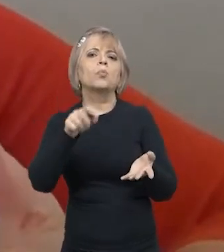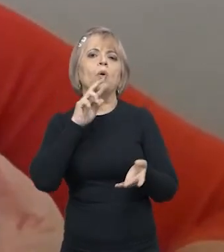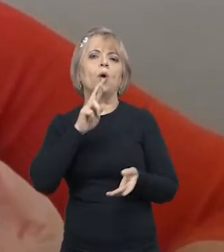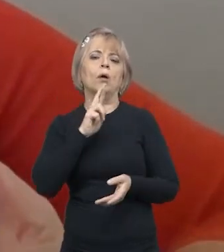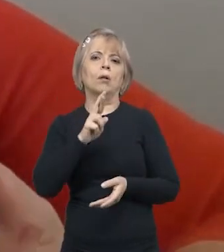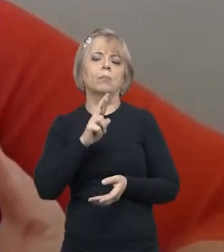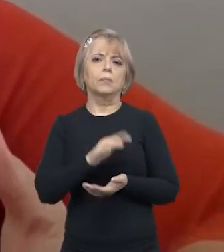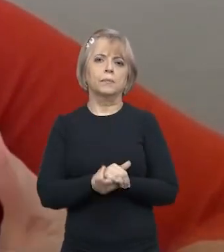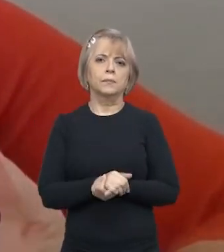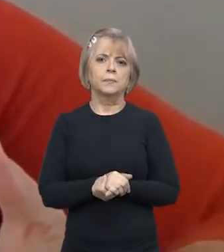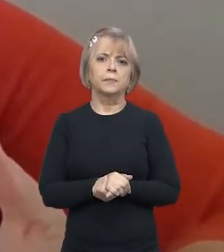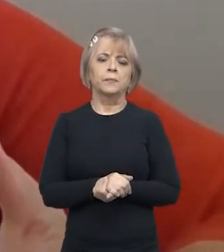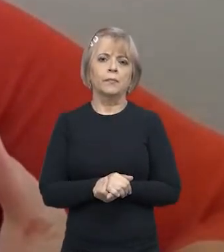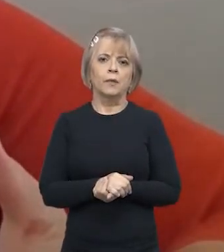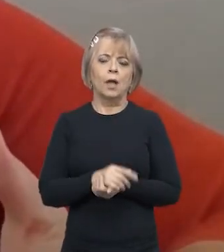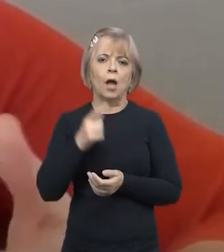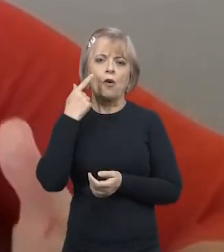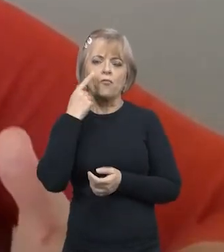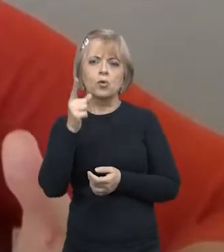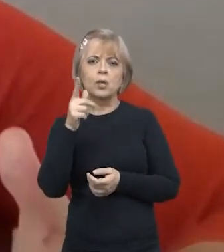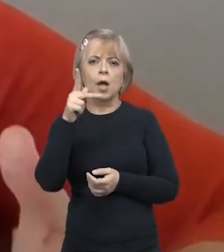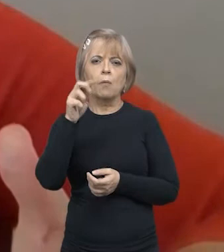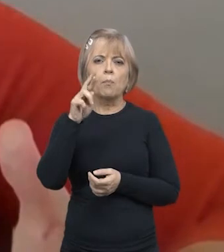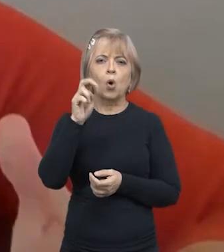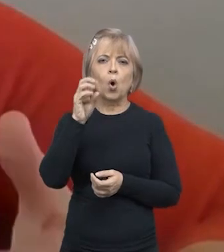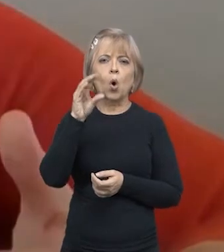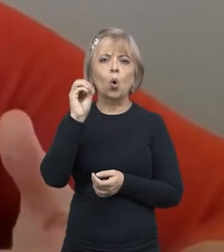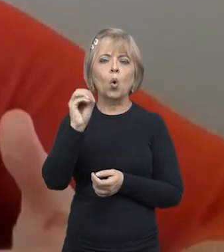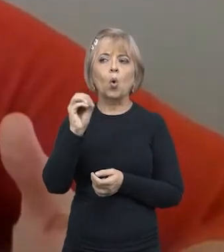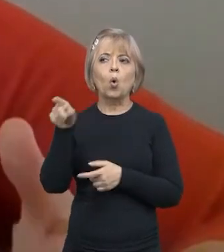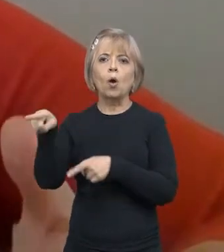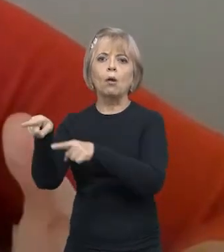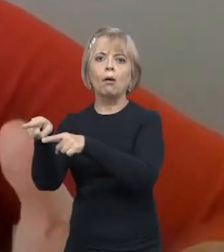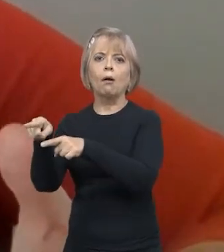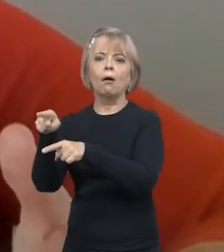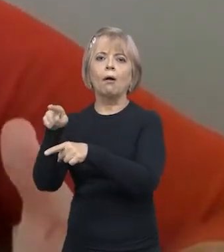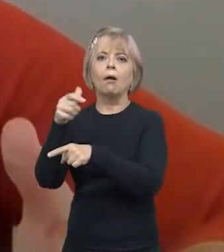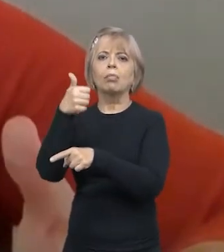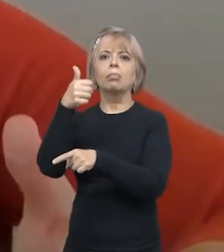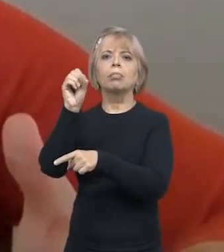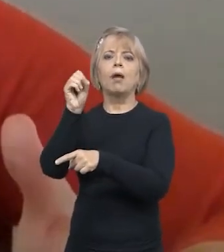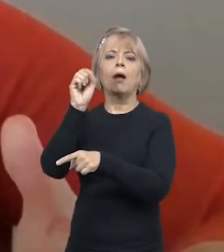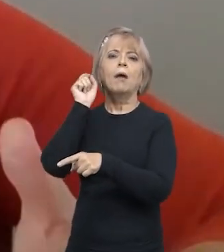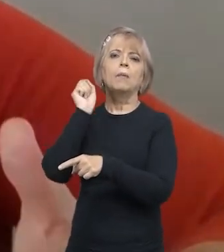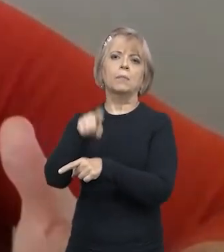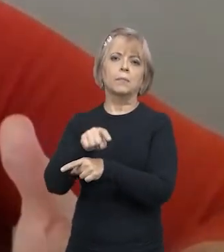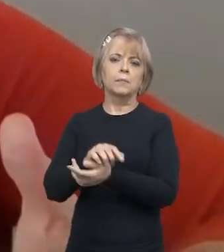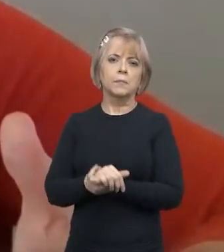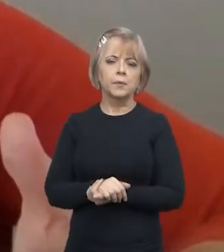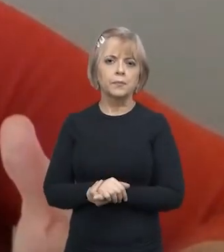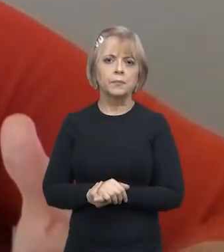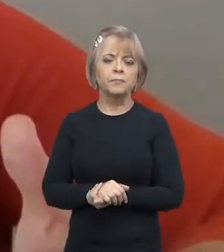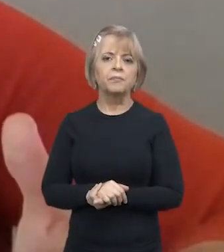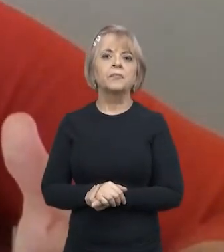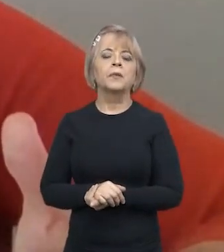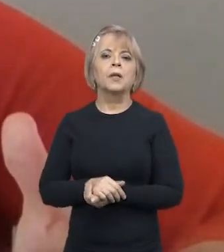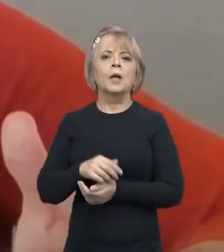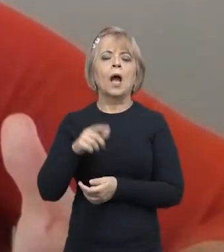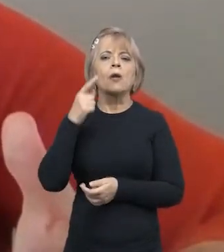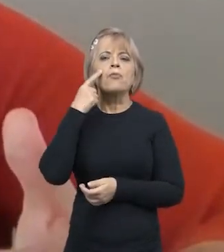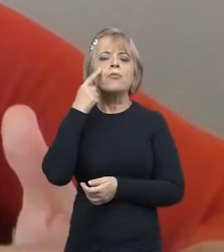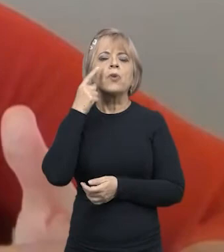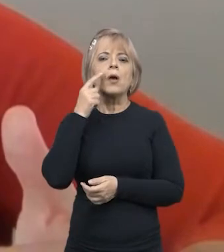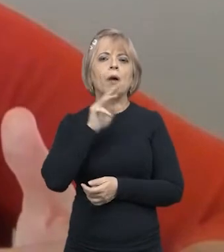reclamações. Quando se olha o PROCON recebeu 10 mil. Quando se olha a plataforma